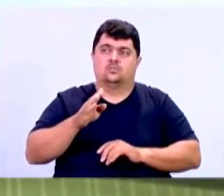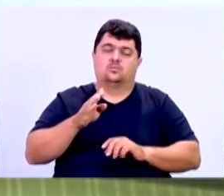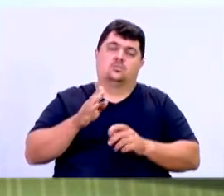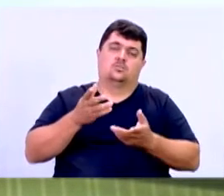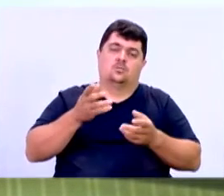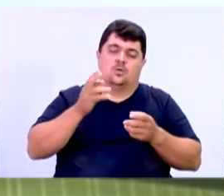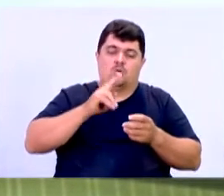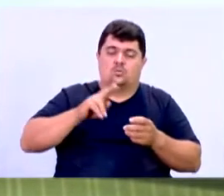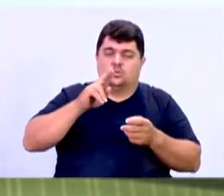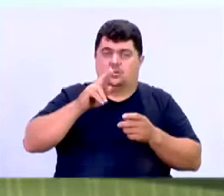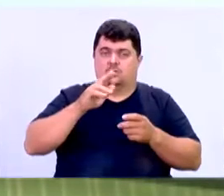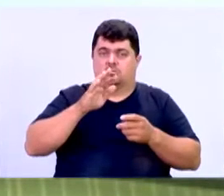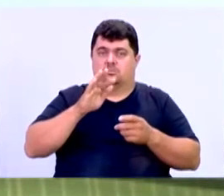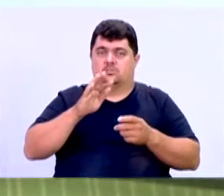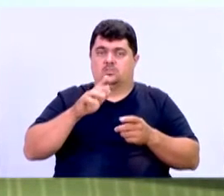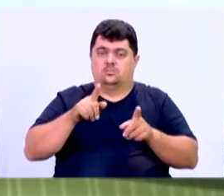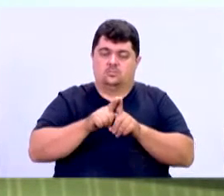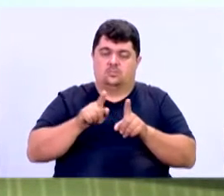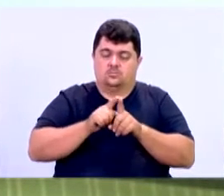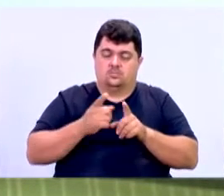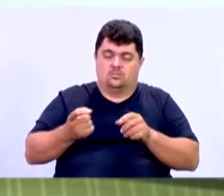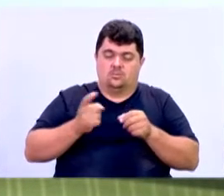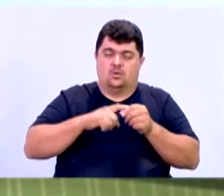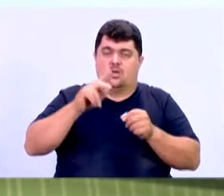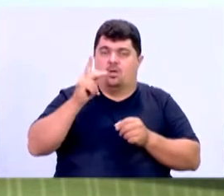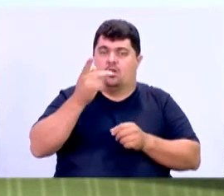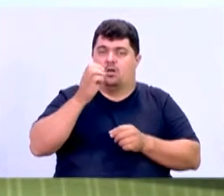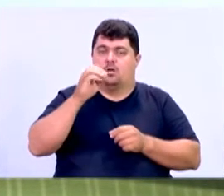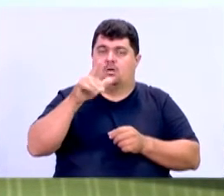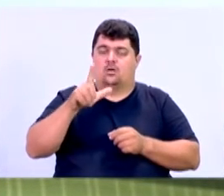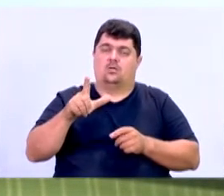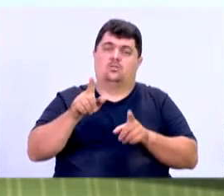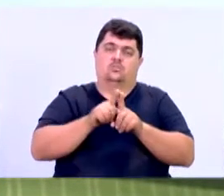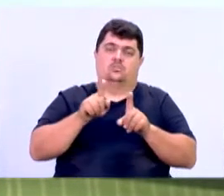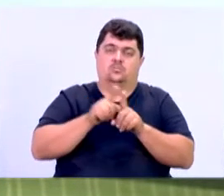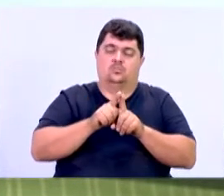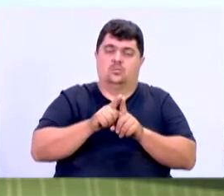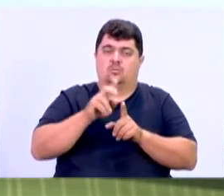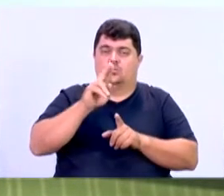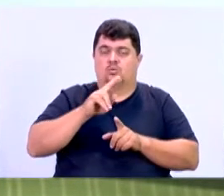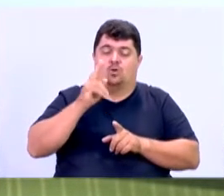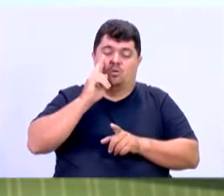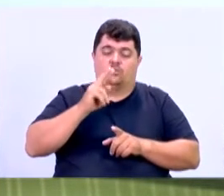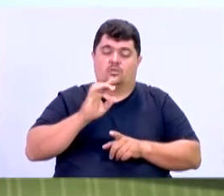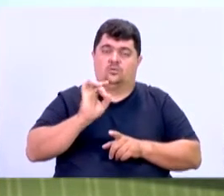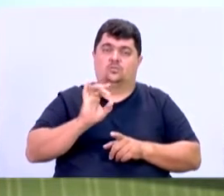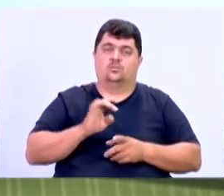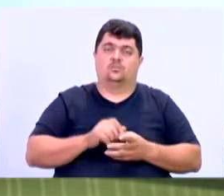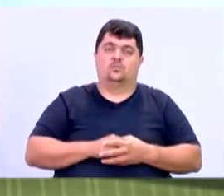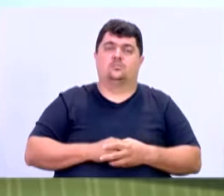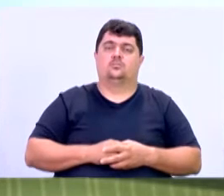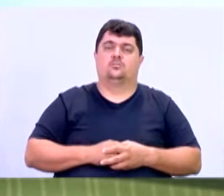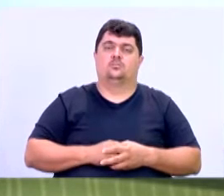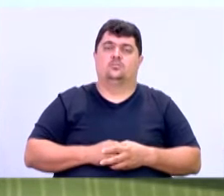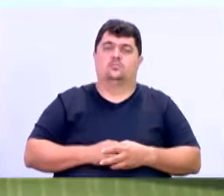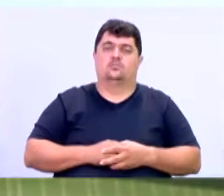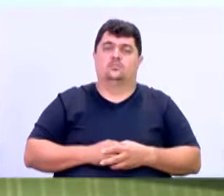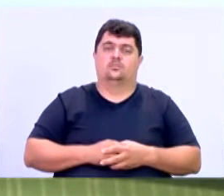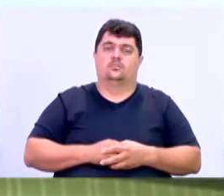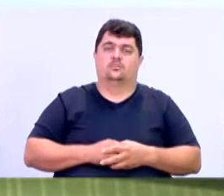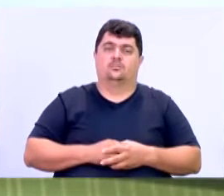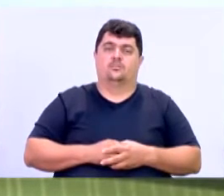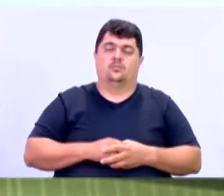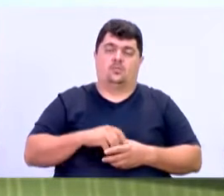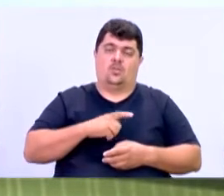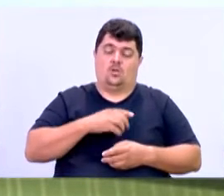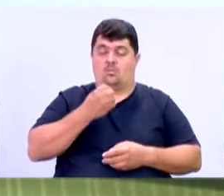utilizar, e é retornado somente HTML puro para o usuário. Dentro disso, envolve várias